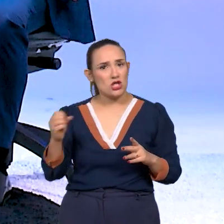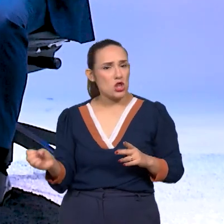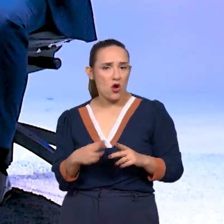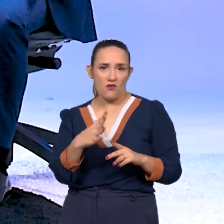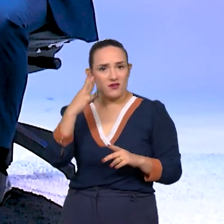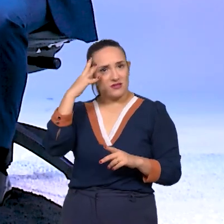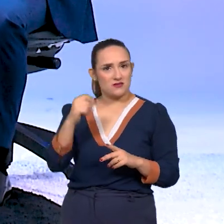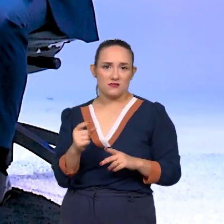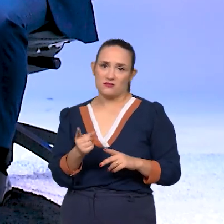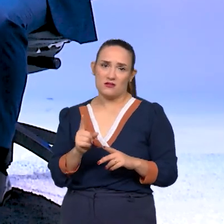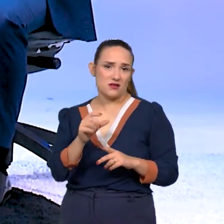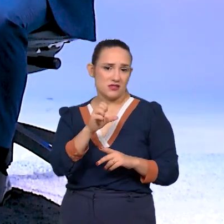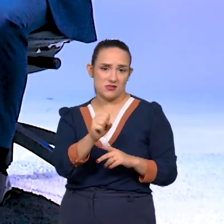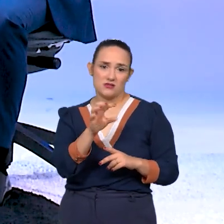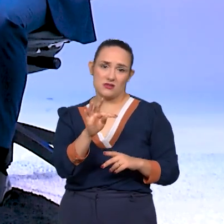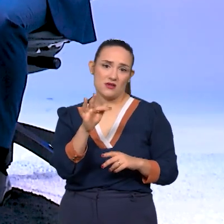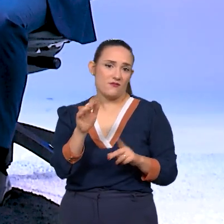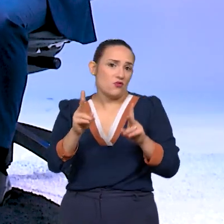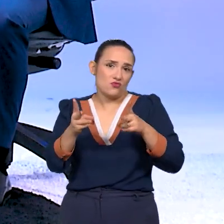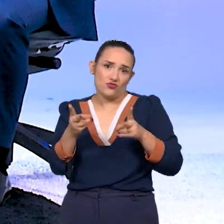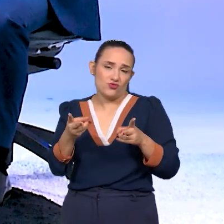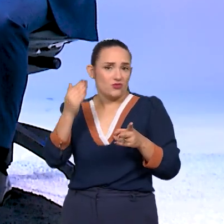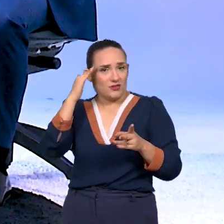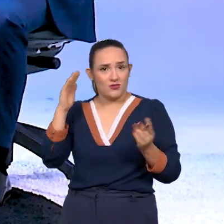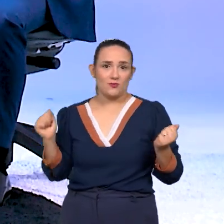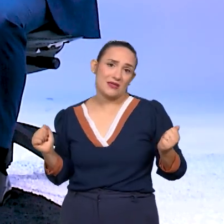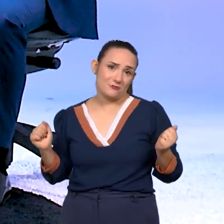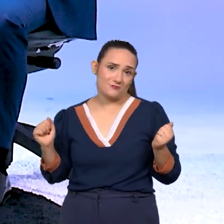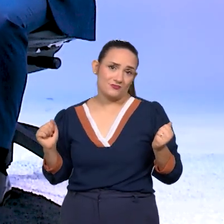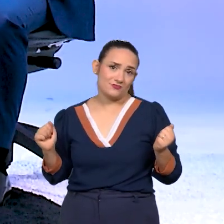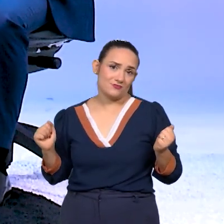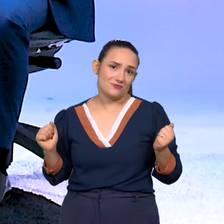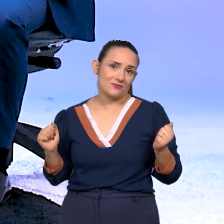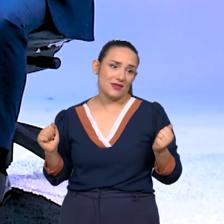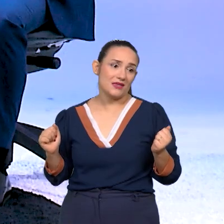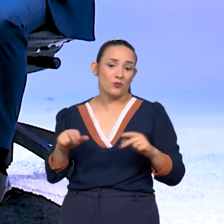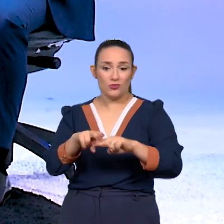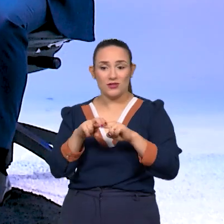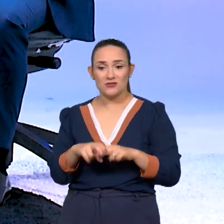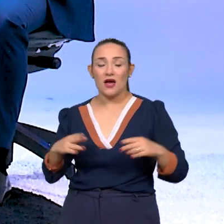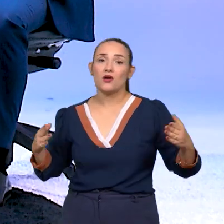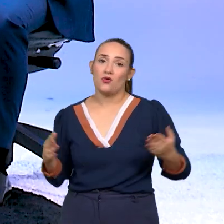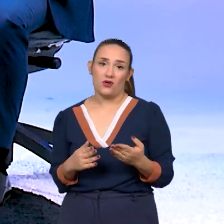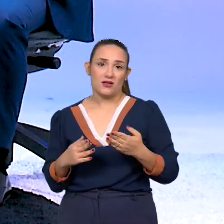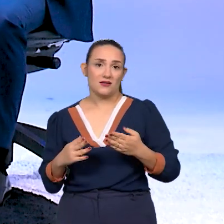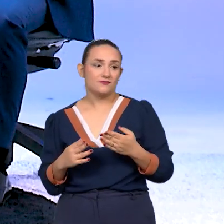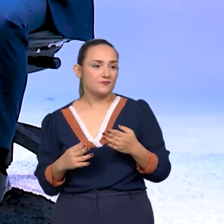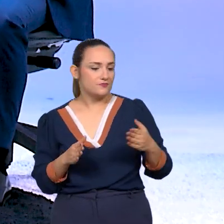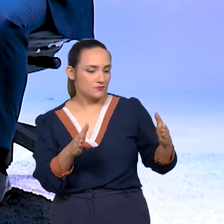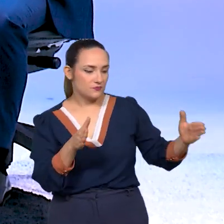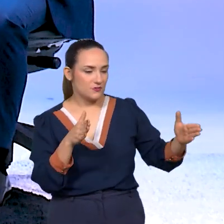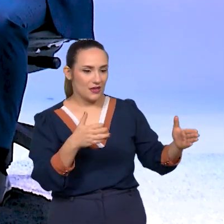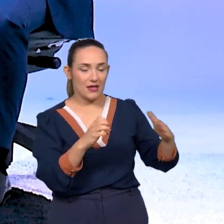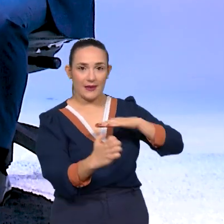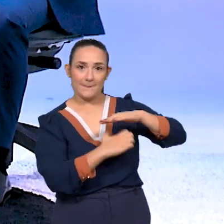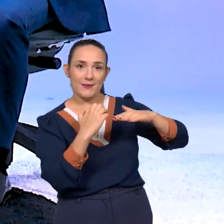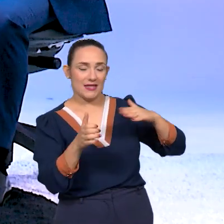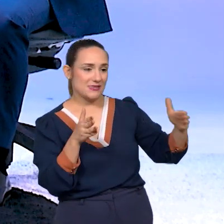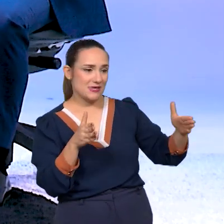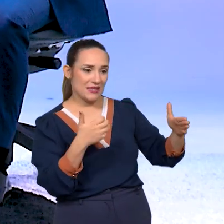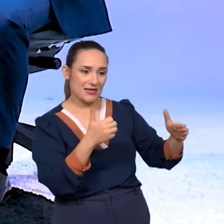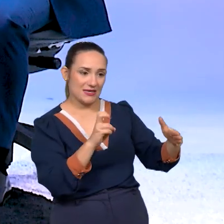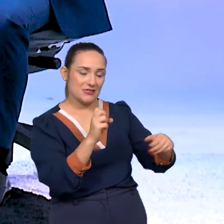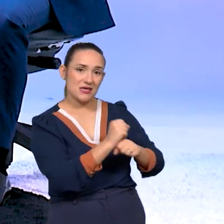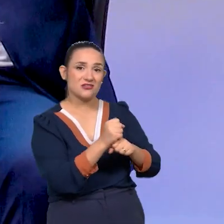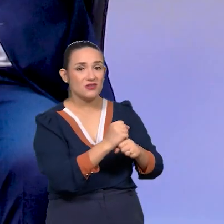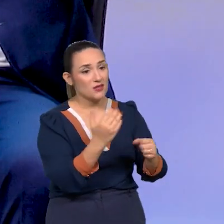seu entendimento mou o seu entendimento Só que no caso ele julgou que é o tema 885 e tema 881 ele falou